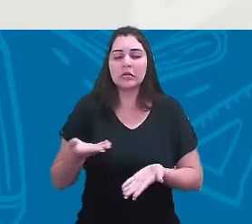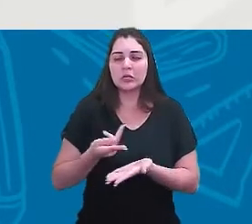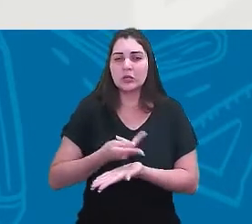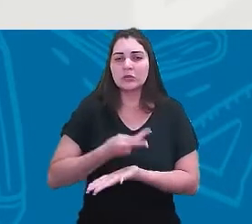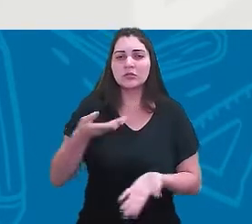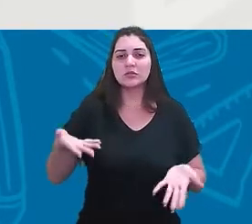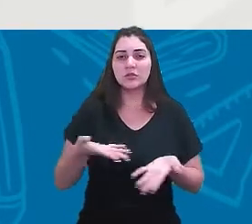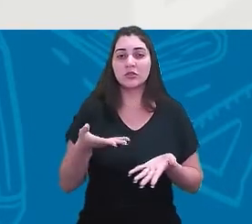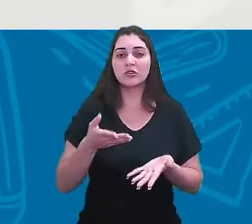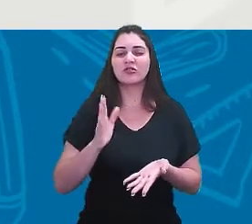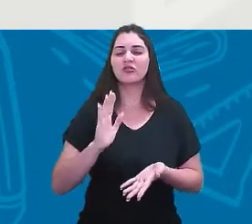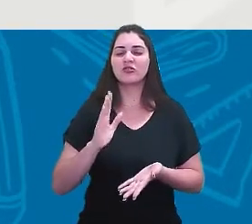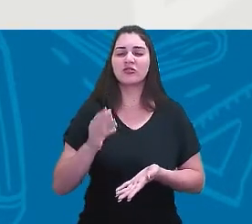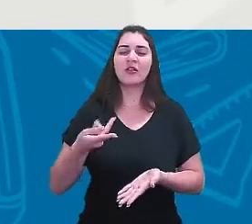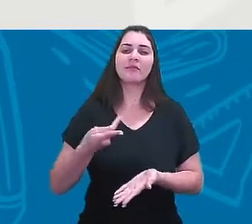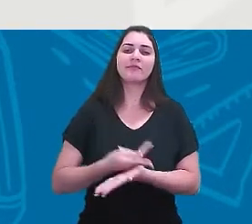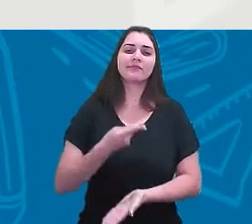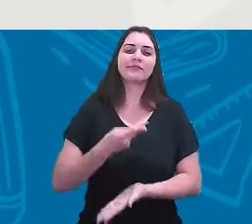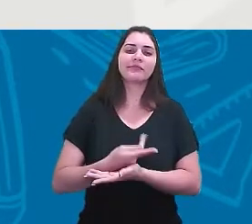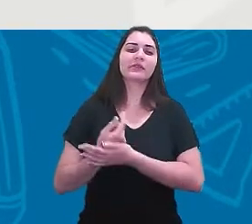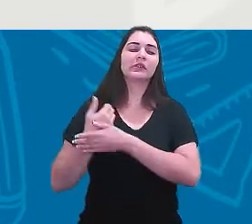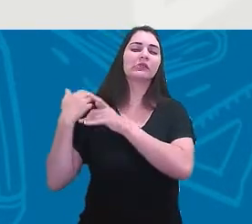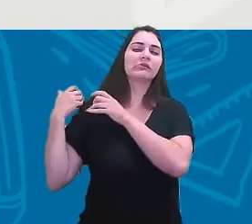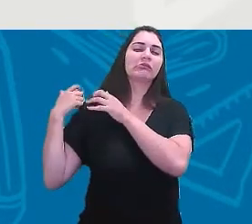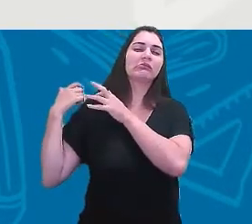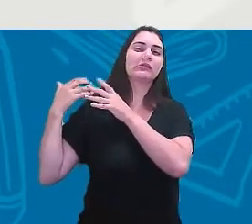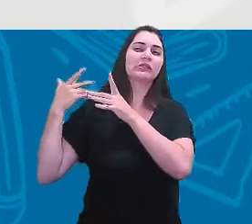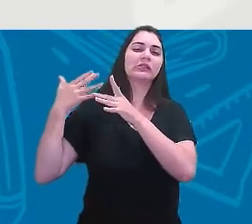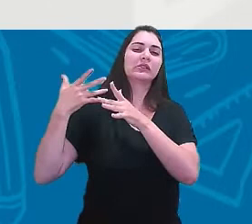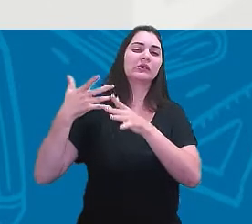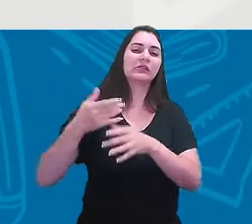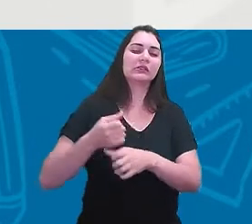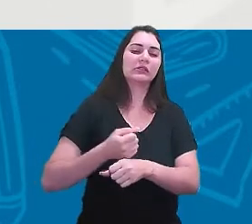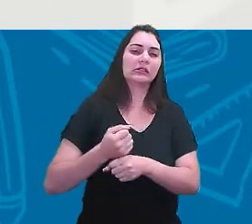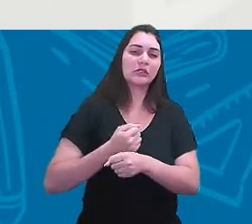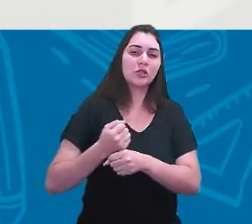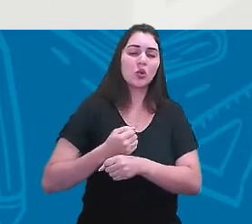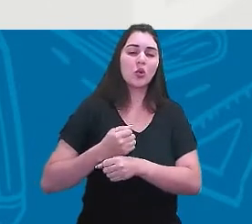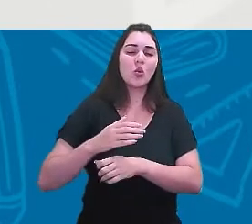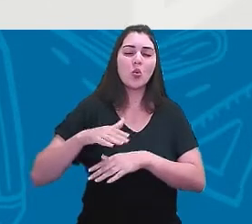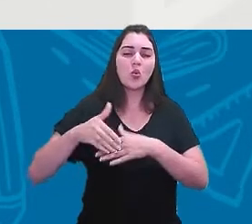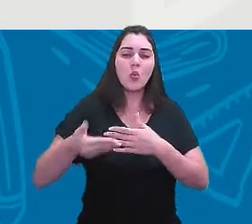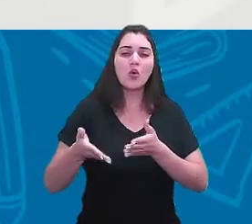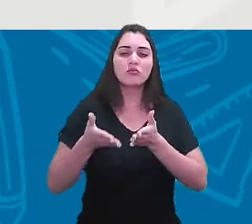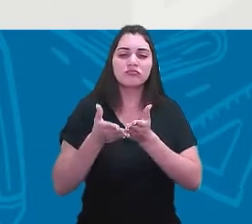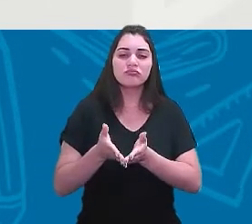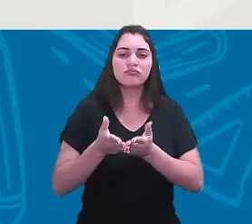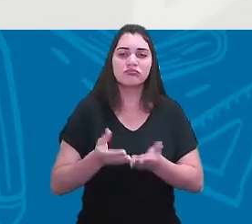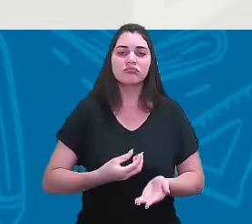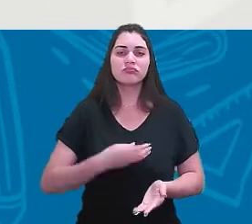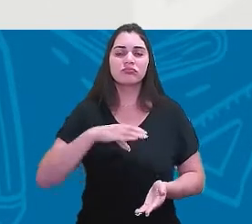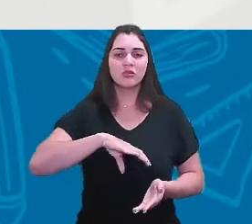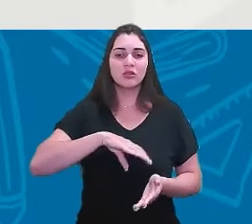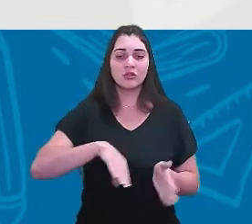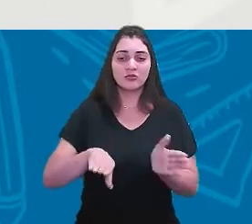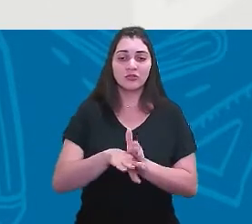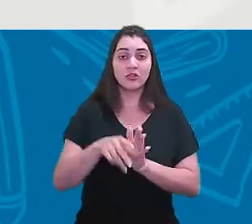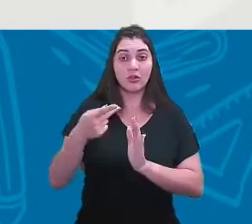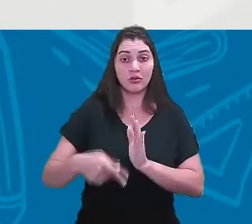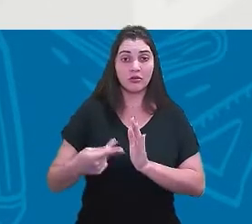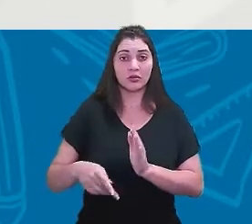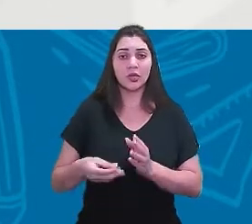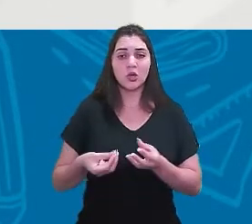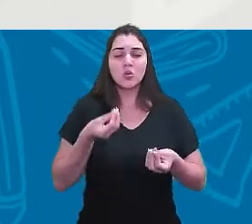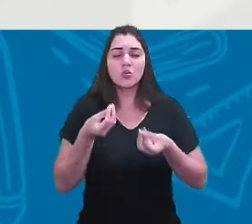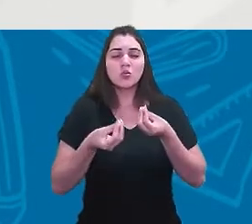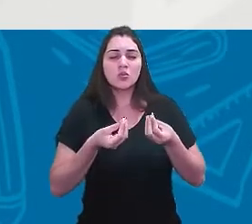é algo que já vem acontecendo desde a nossa colonização pelos portugueses. Lembram que eu falei para vocês na nossa aula que aquela árvore,